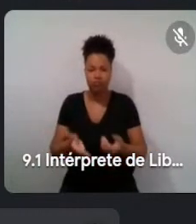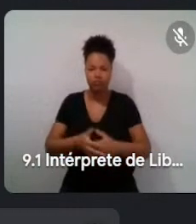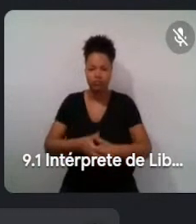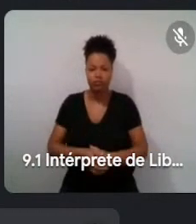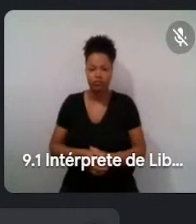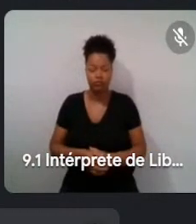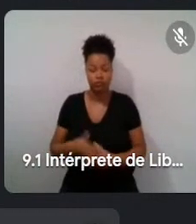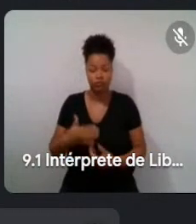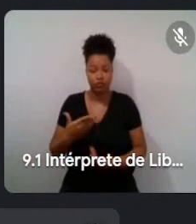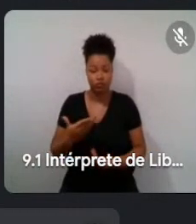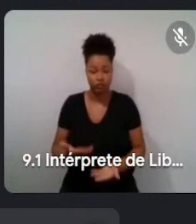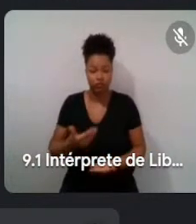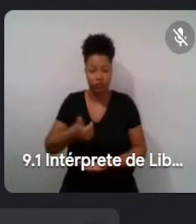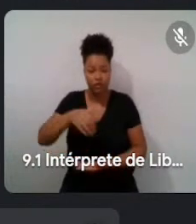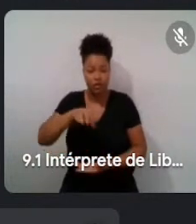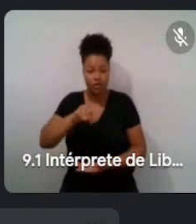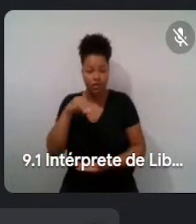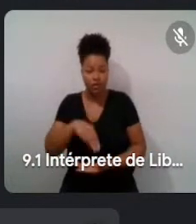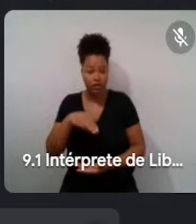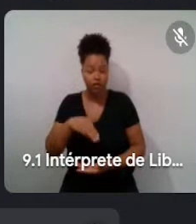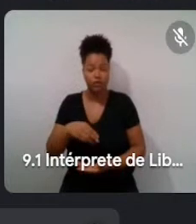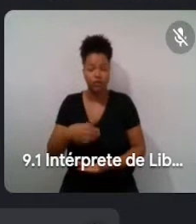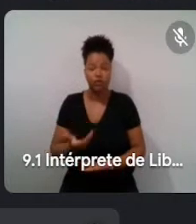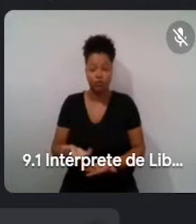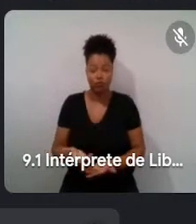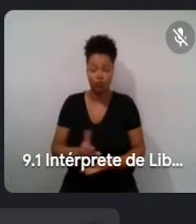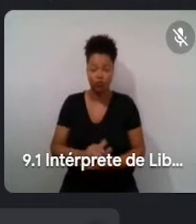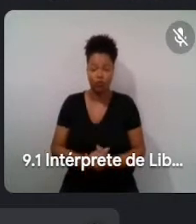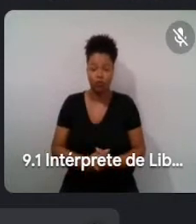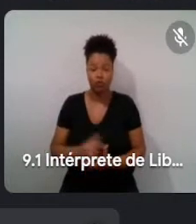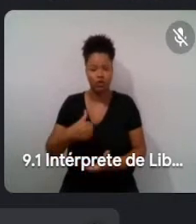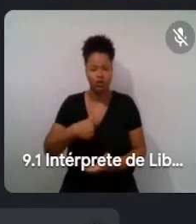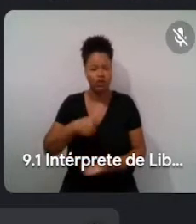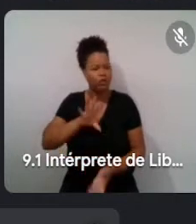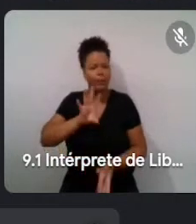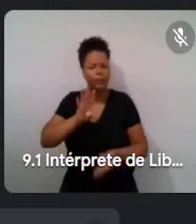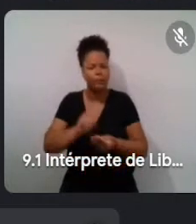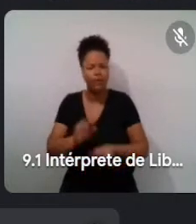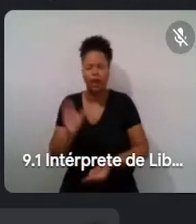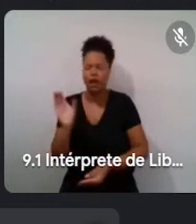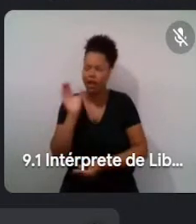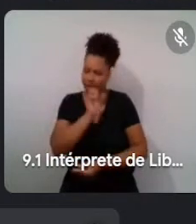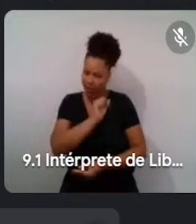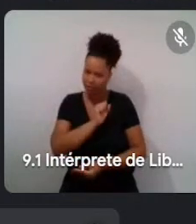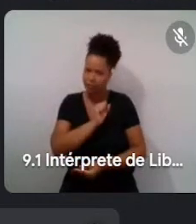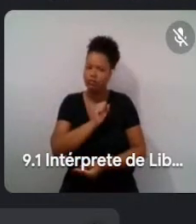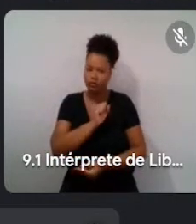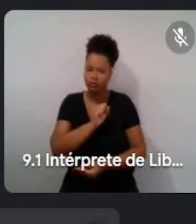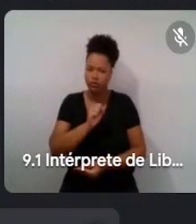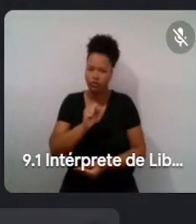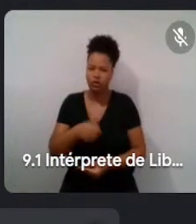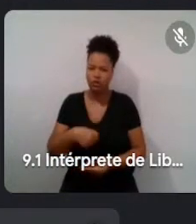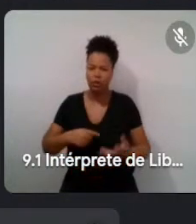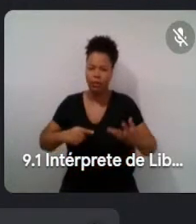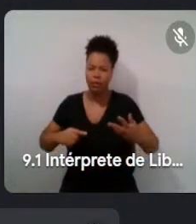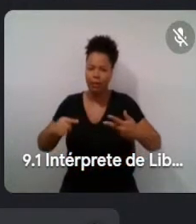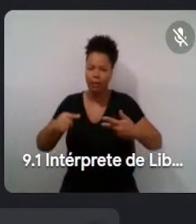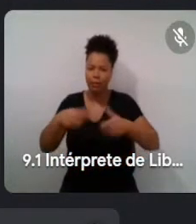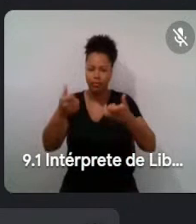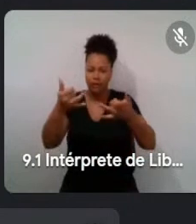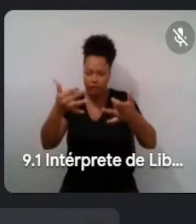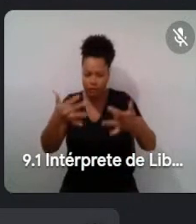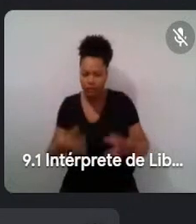no meu caso, os 10 minutos, de forma que serei bastante sucinto e breve nas razões que já se